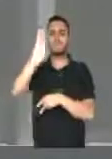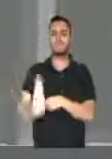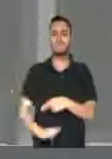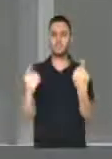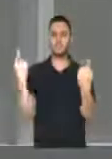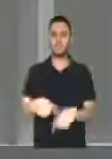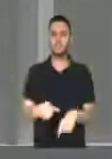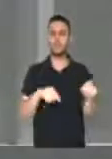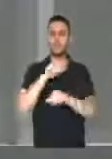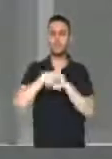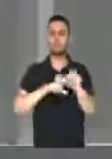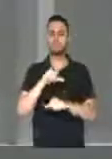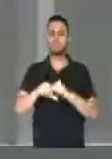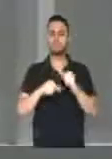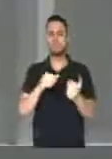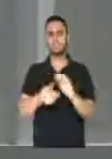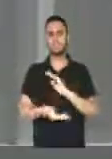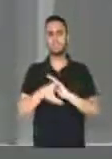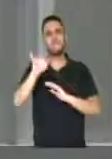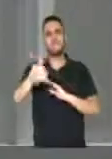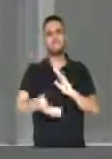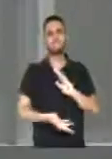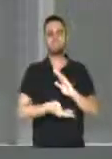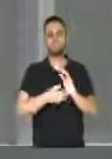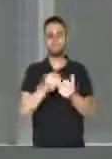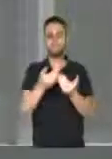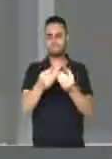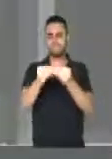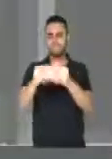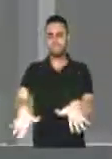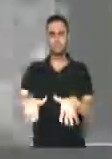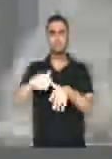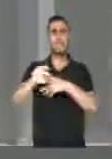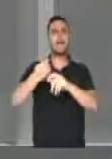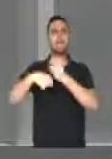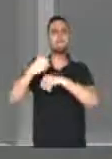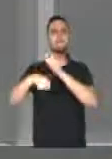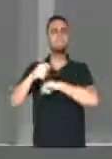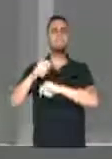uma reforma que desregulamentará o mercado de trabalho no Brasil,